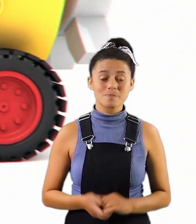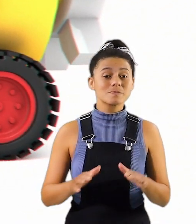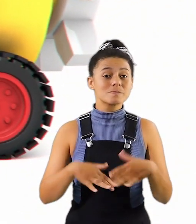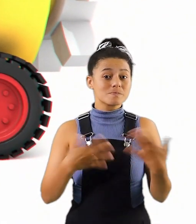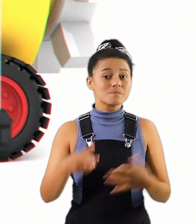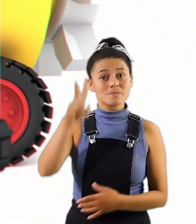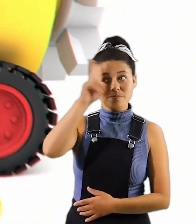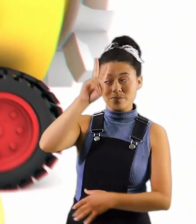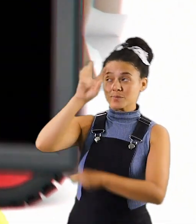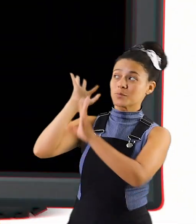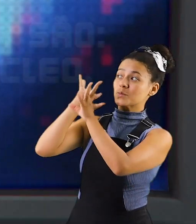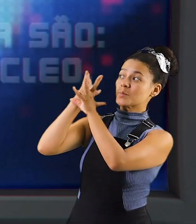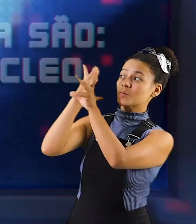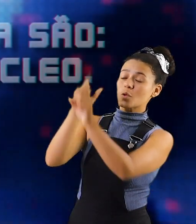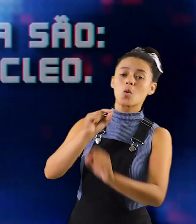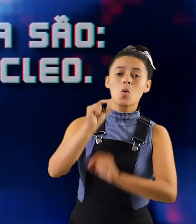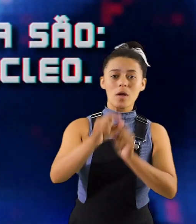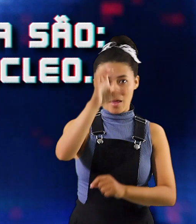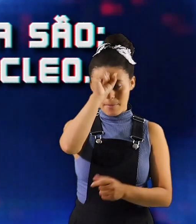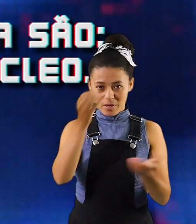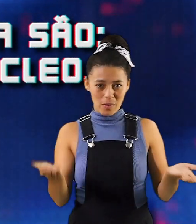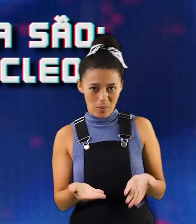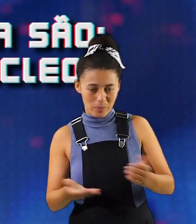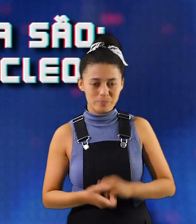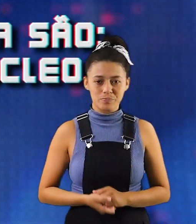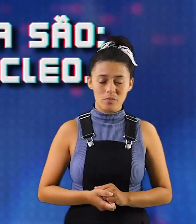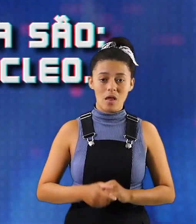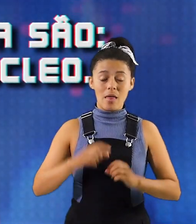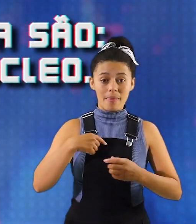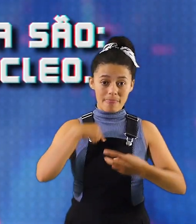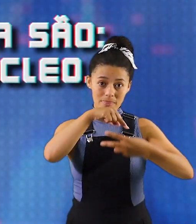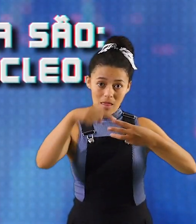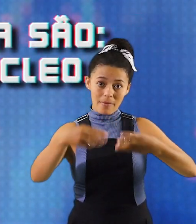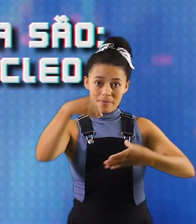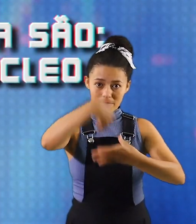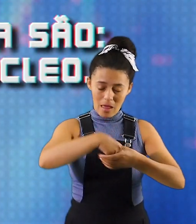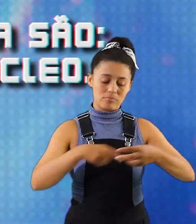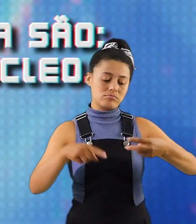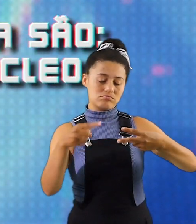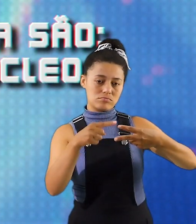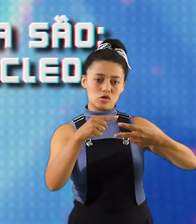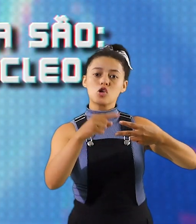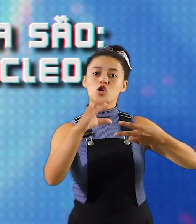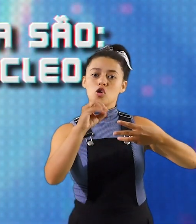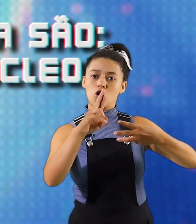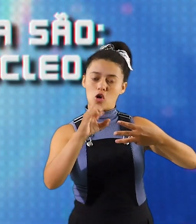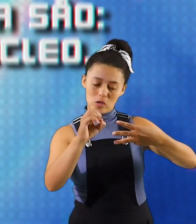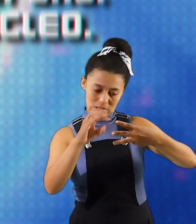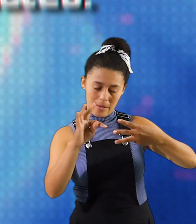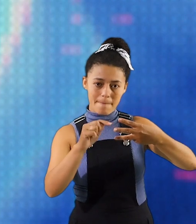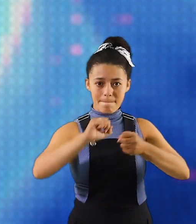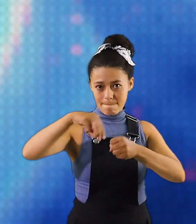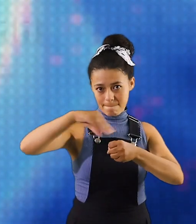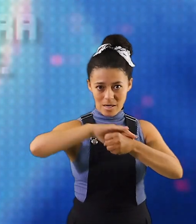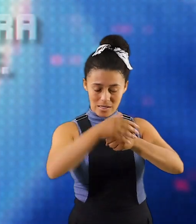Então vamos relembrar o que aprendemos hoje. As camadas da Terra são crosta, manto